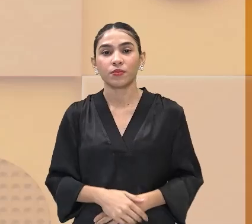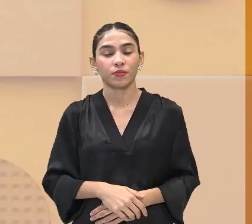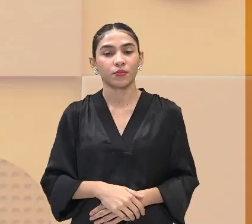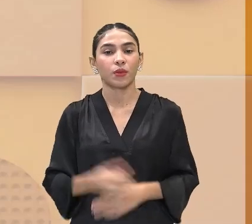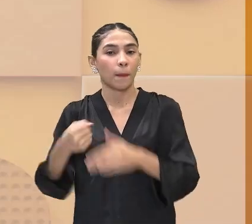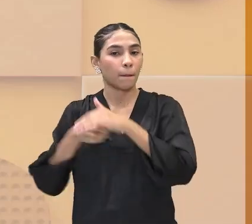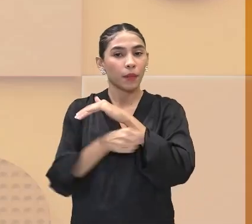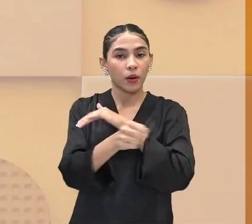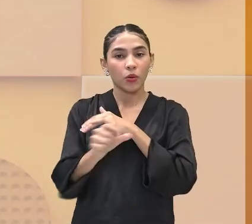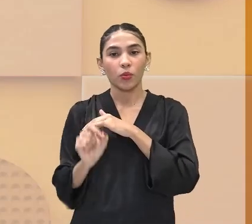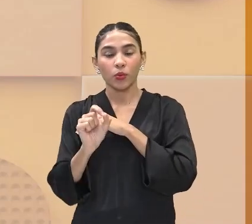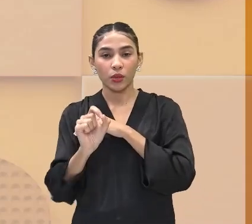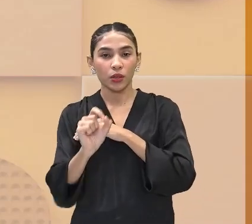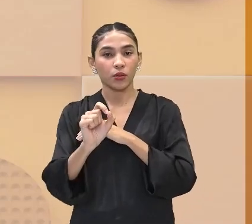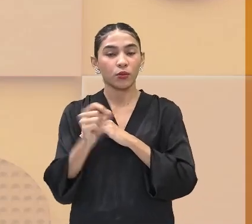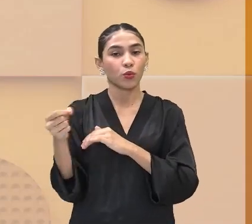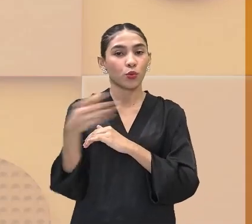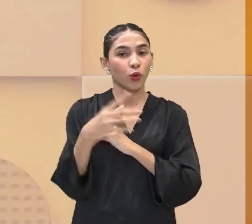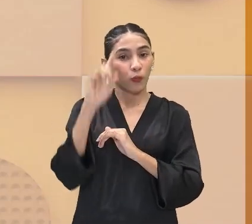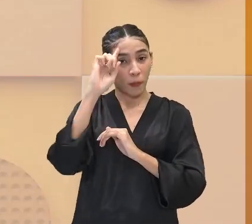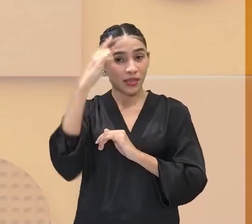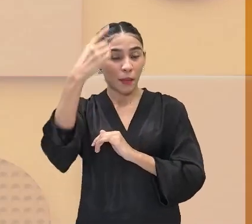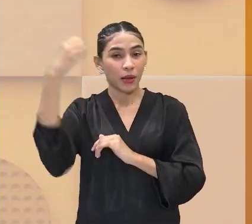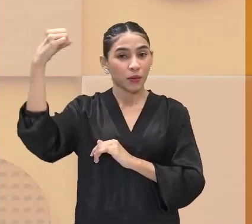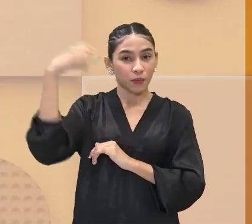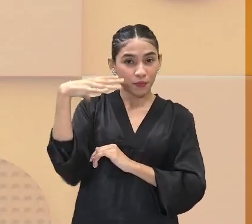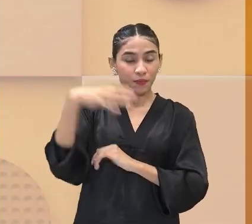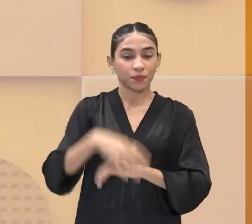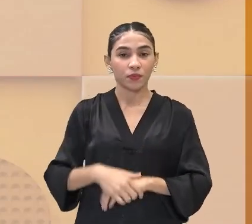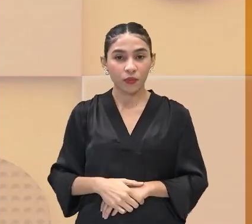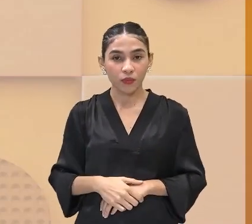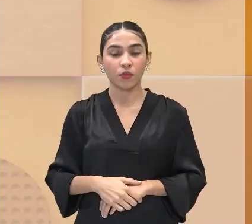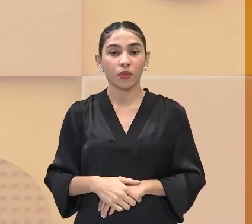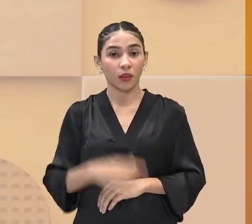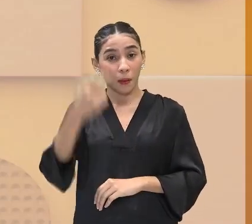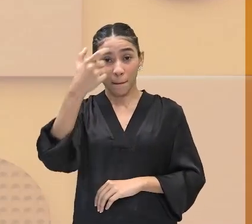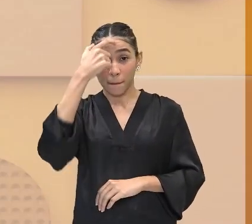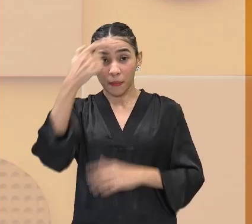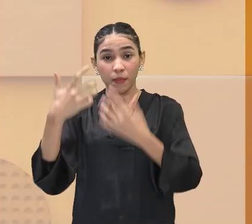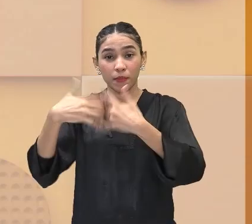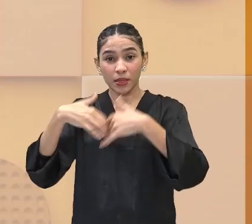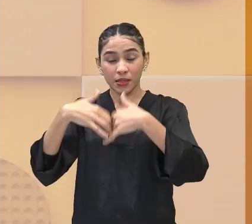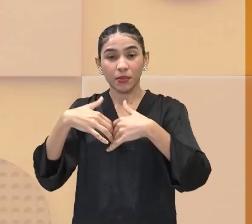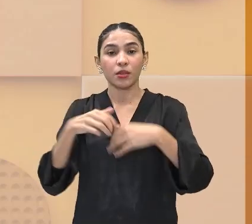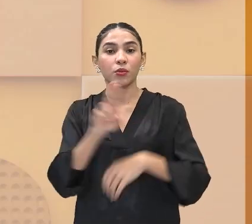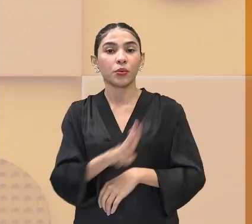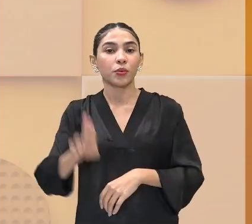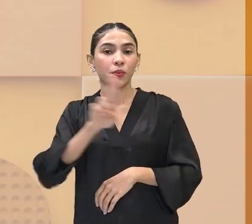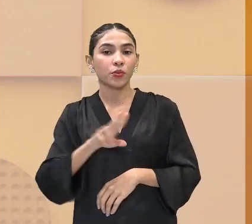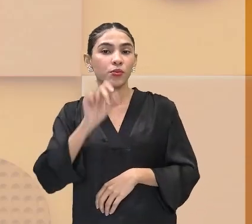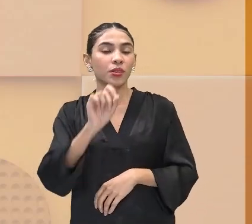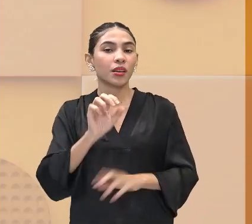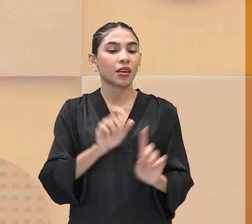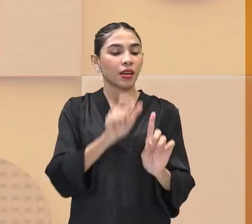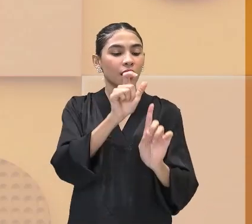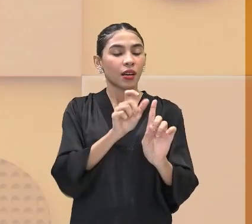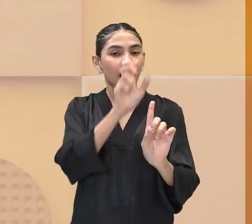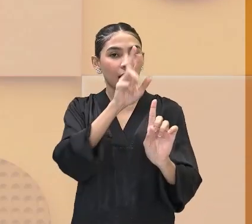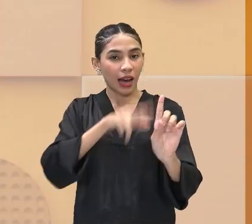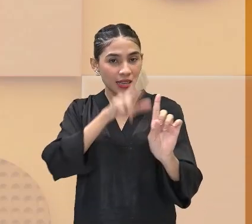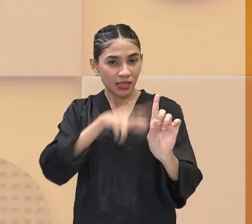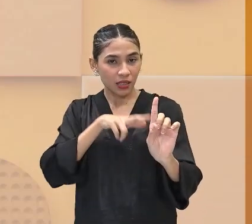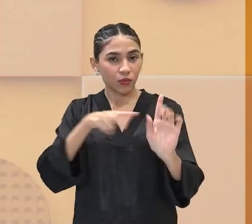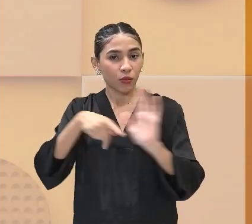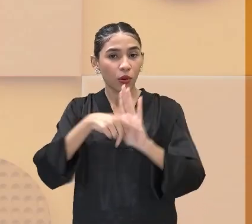instaurar justamente esse pensamento iluminista, o pensamento da utilização da razão